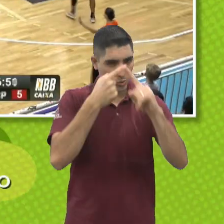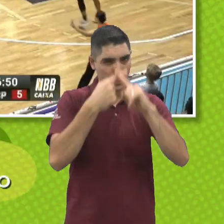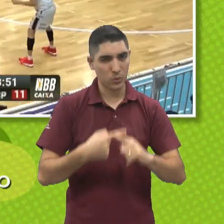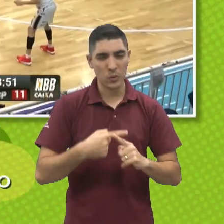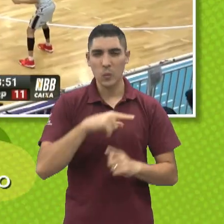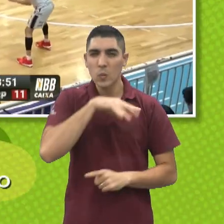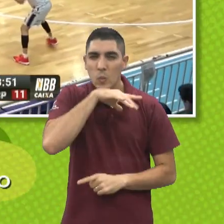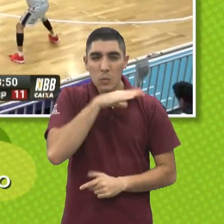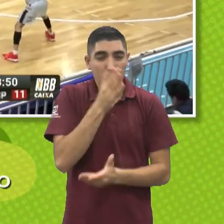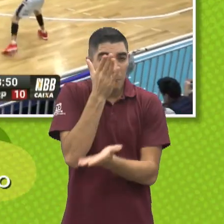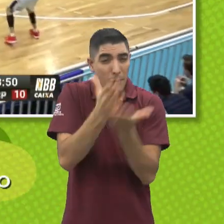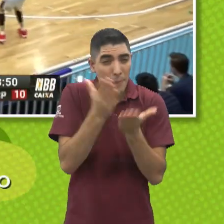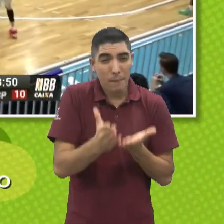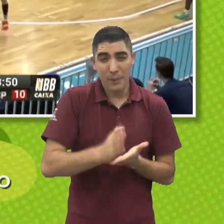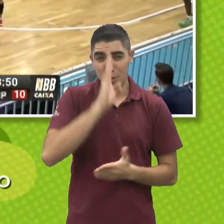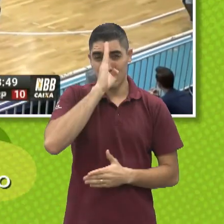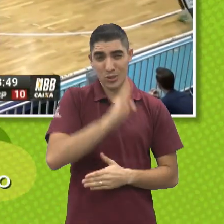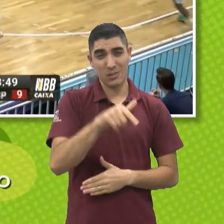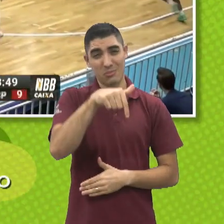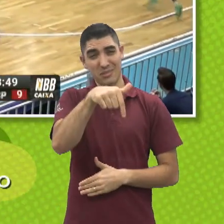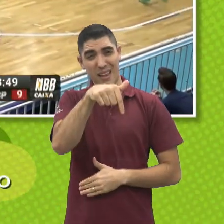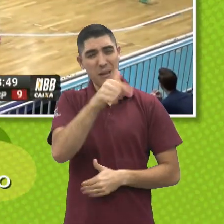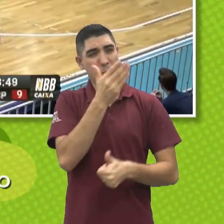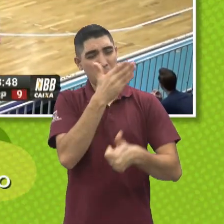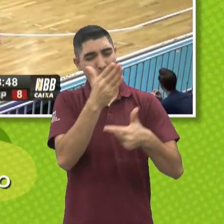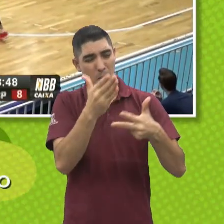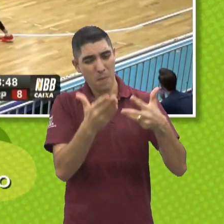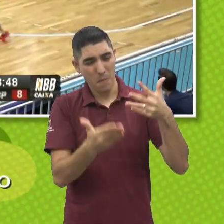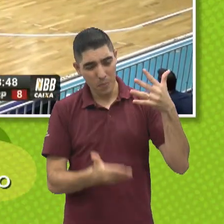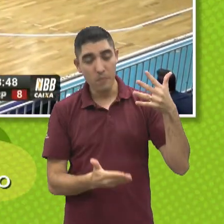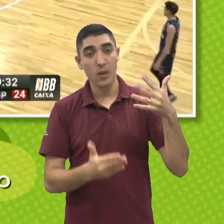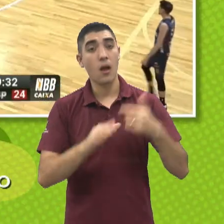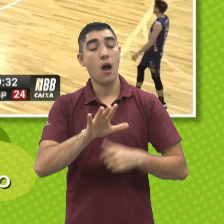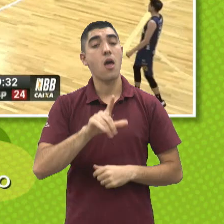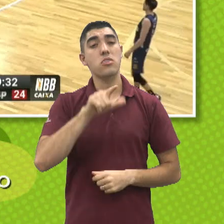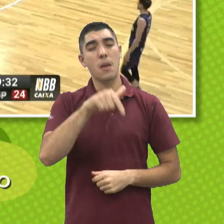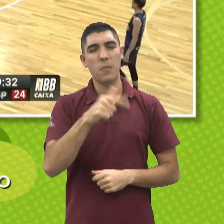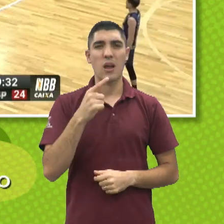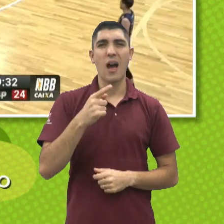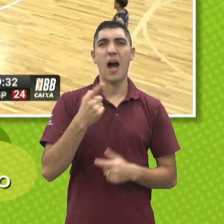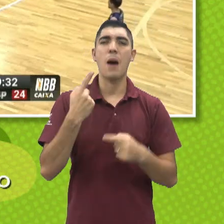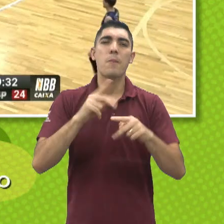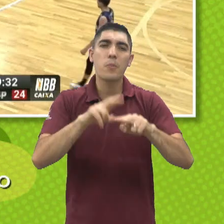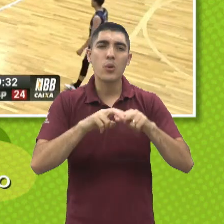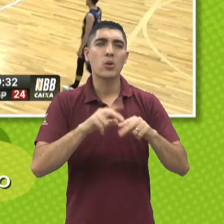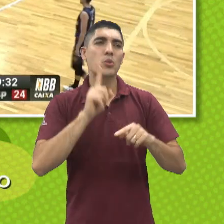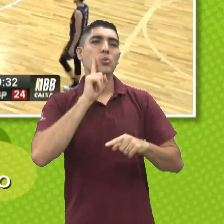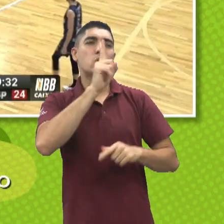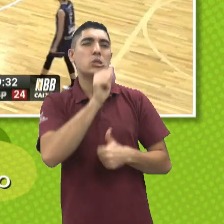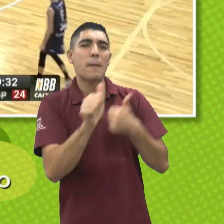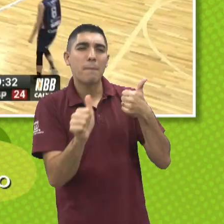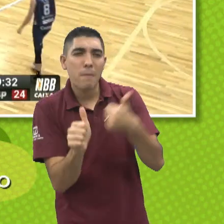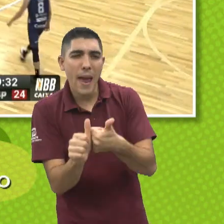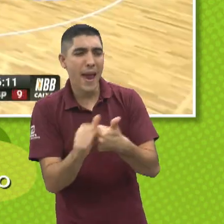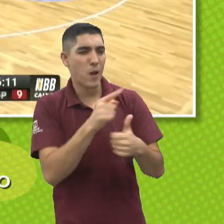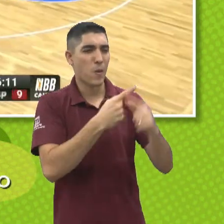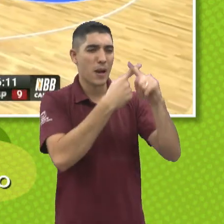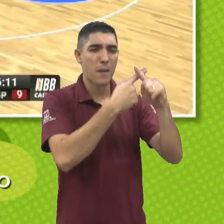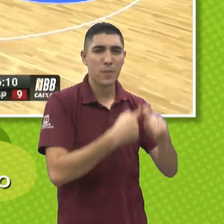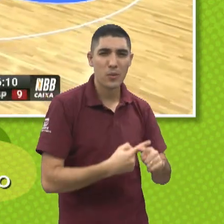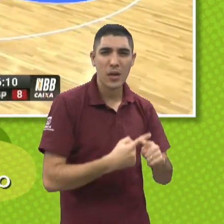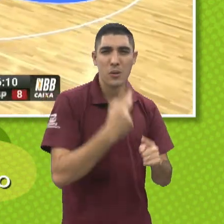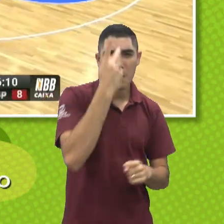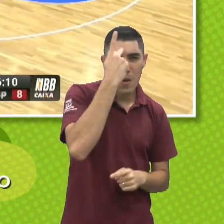derrota, mas a gente sempre falava aqui, o calendário, as primeiras rodadas do NBB engancharam aí com as finais do